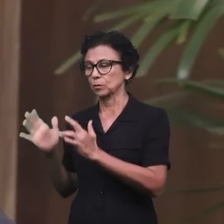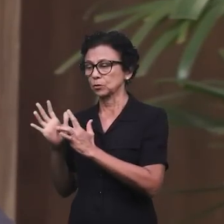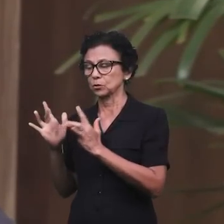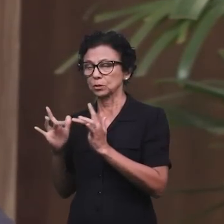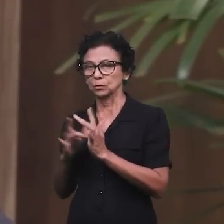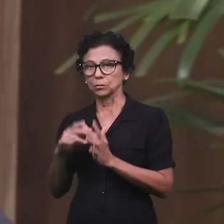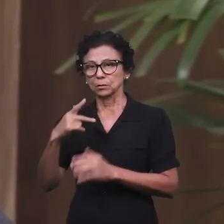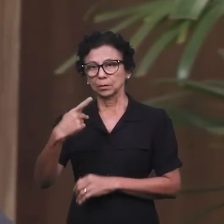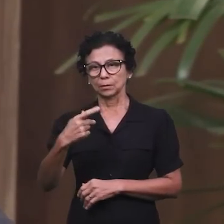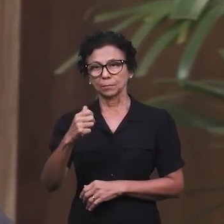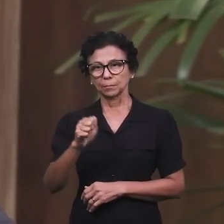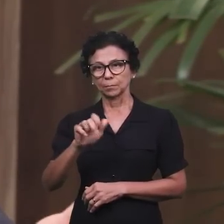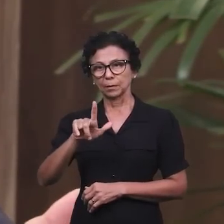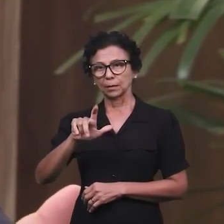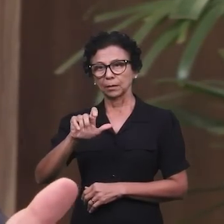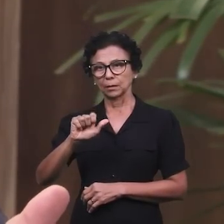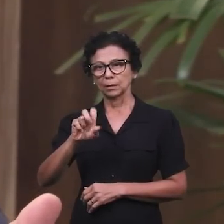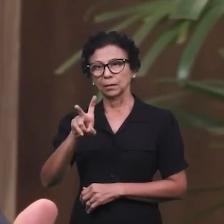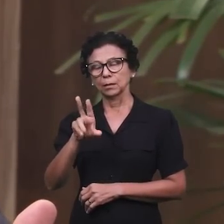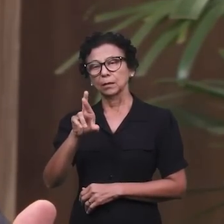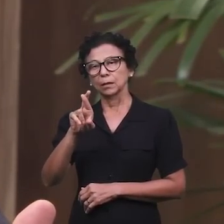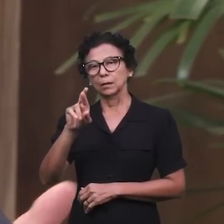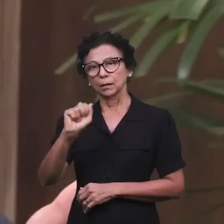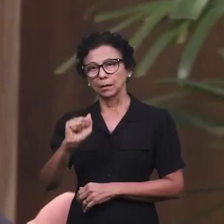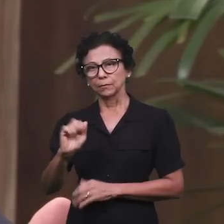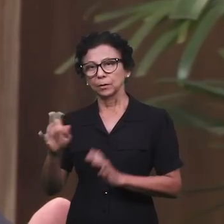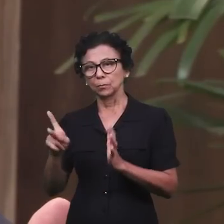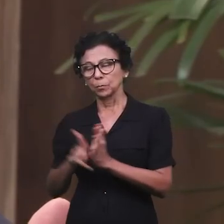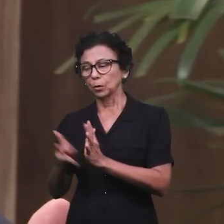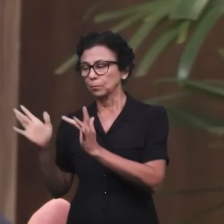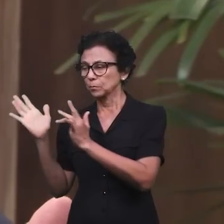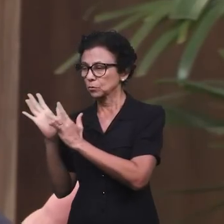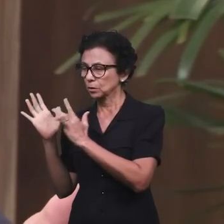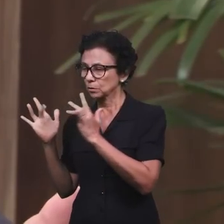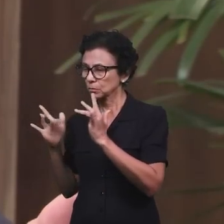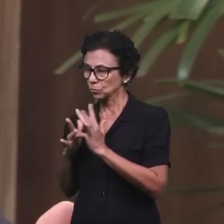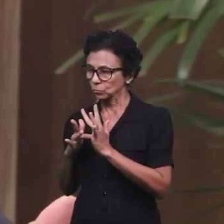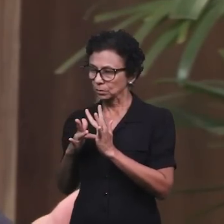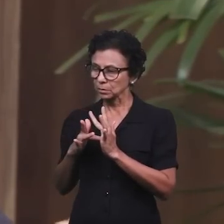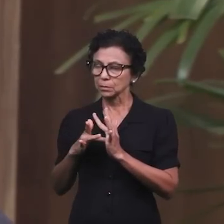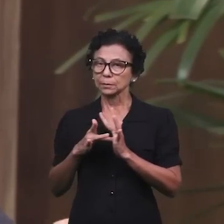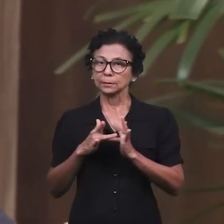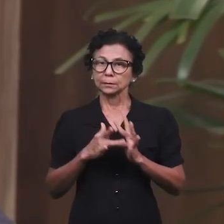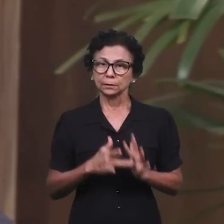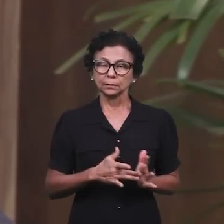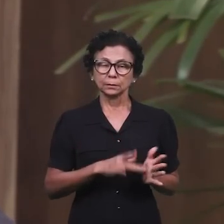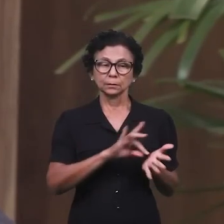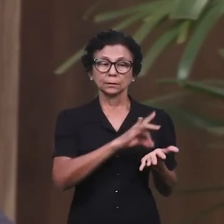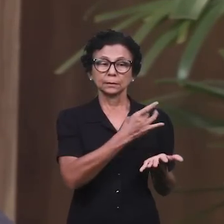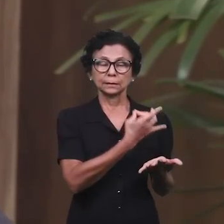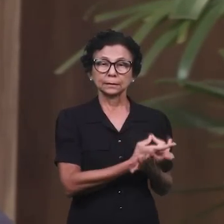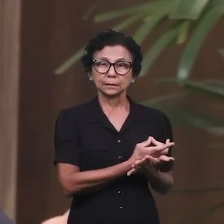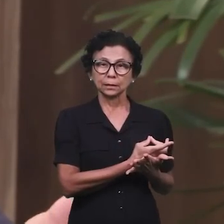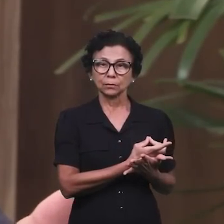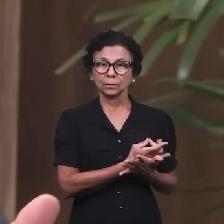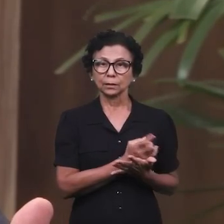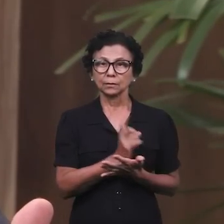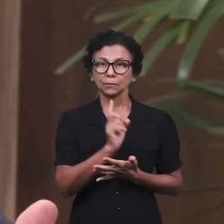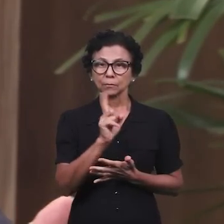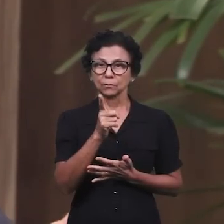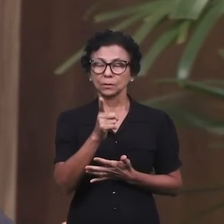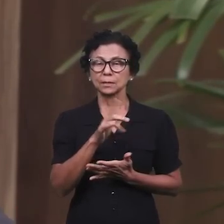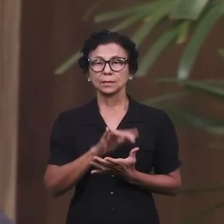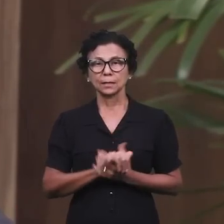é Jesus. Então todo o objetivo da heresia é afastar o homem de Jesus. Ele se torna